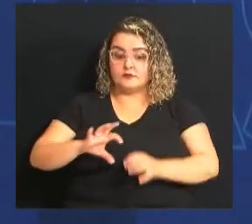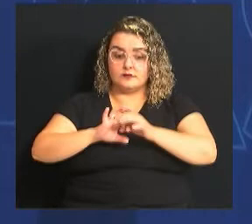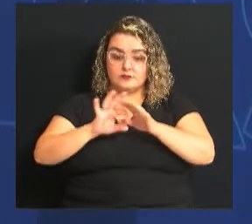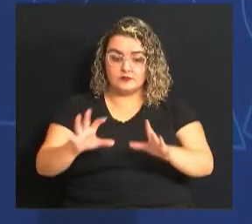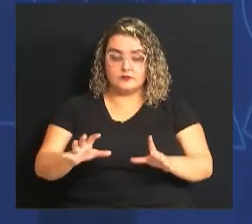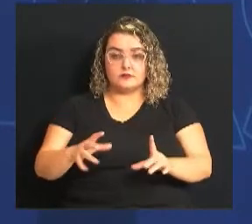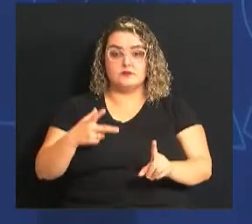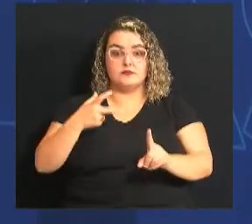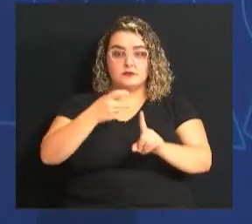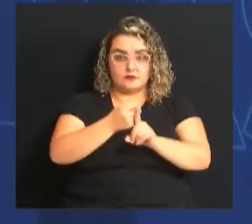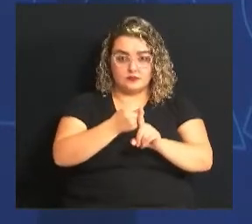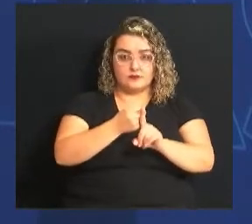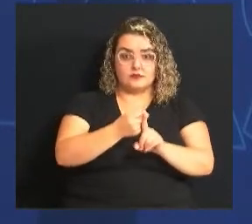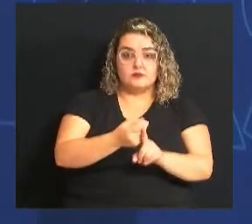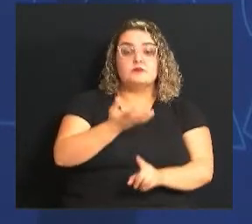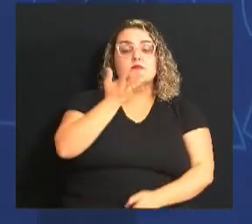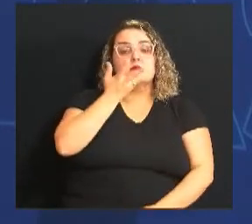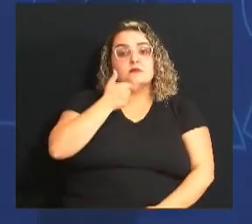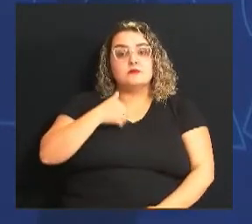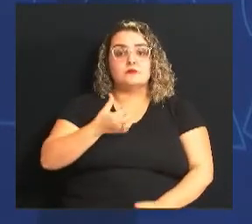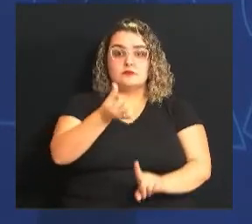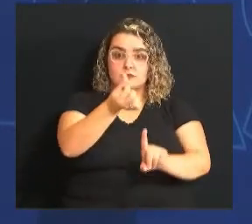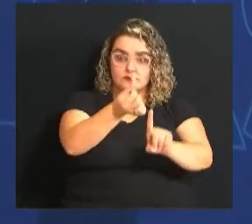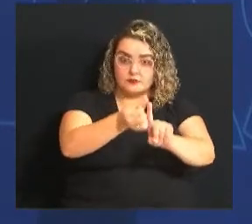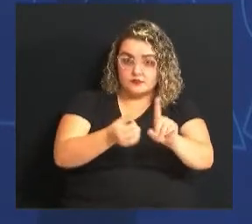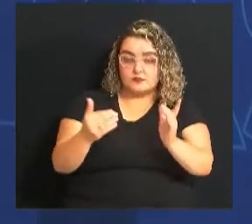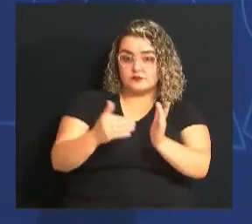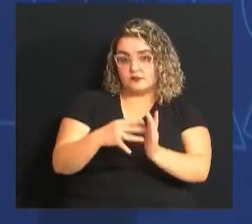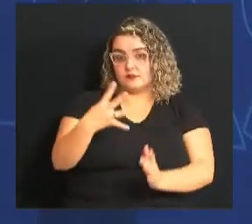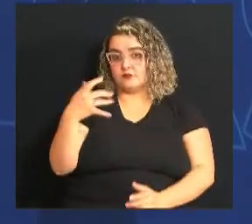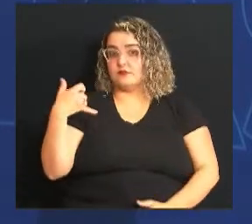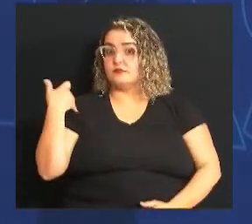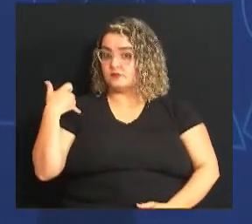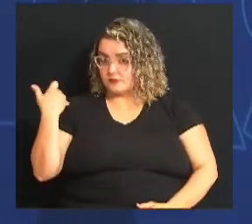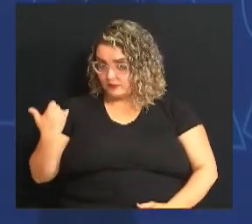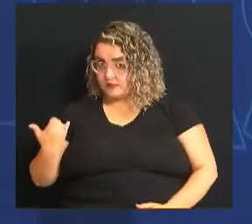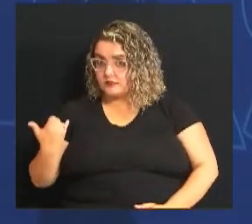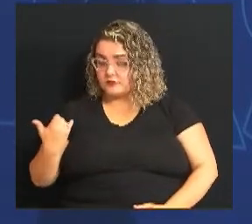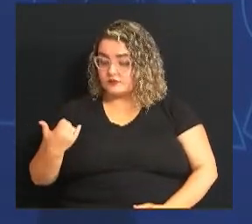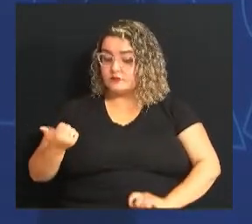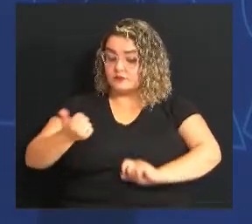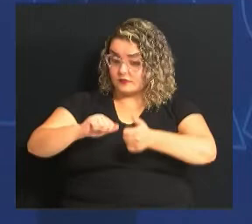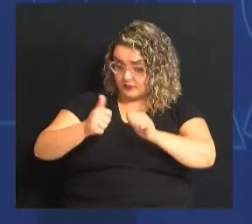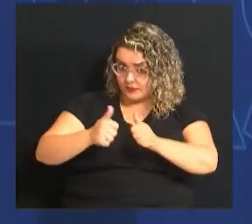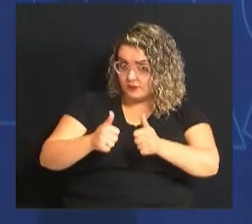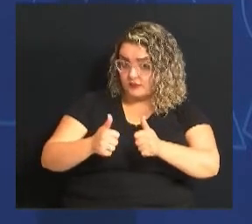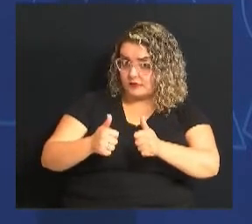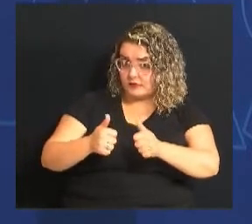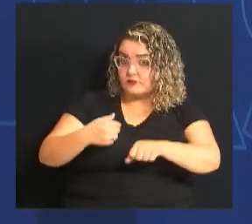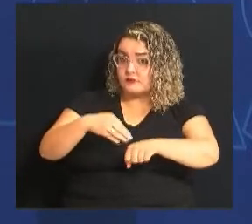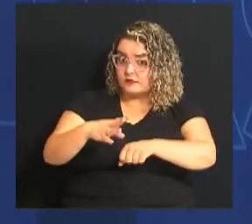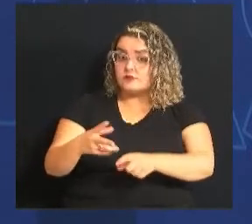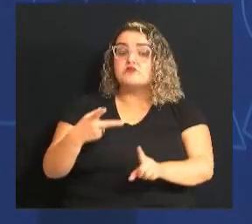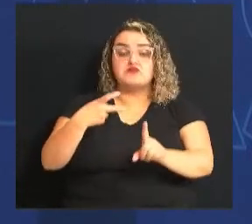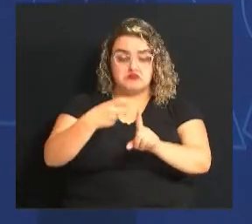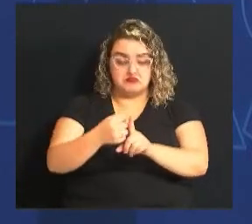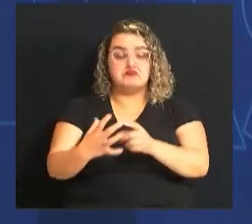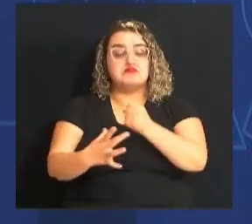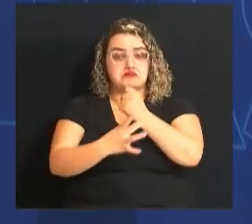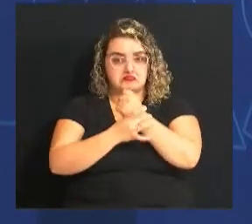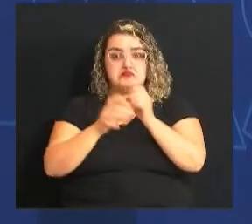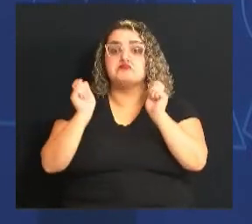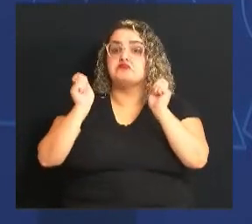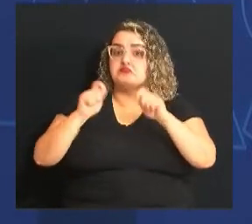6 meses e 4 anos de idade. As informações avaliadas indicam que a vacina é segura e